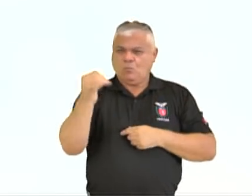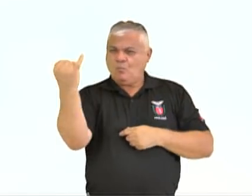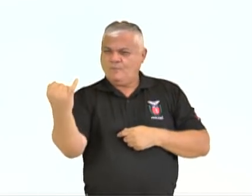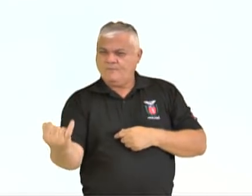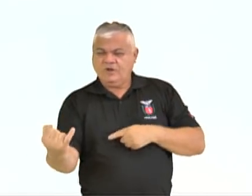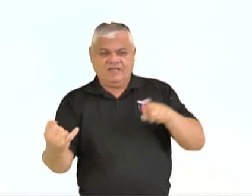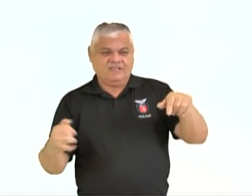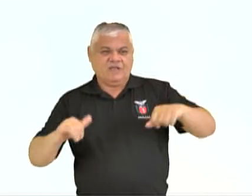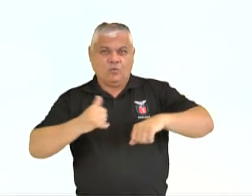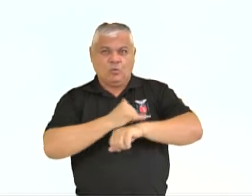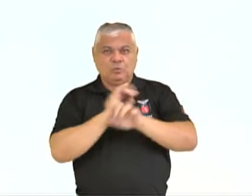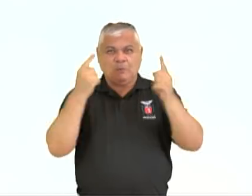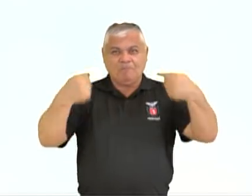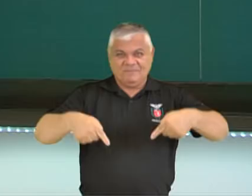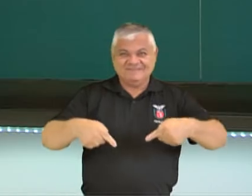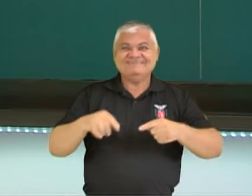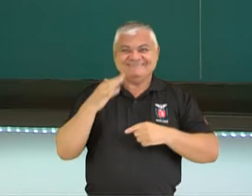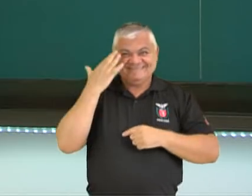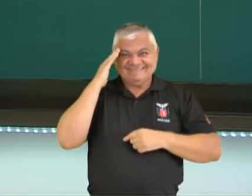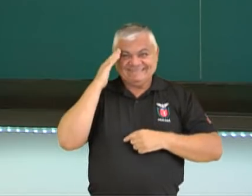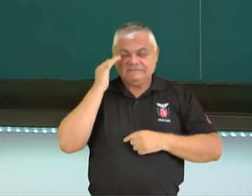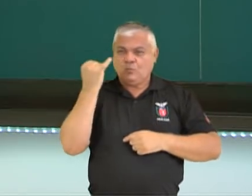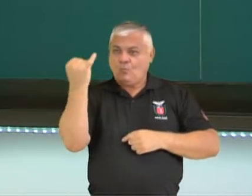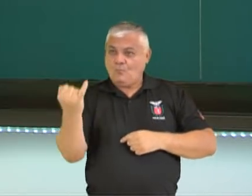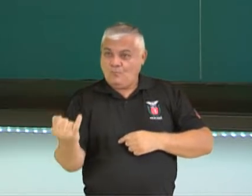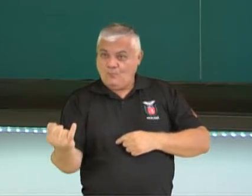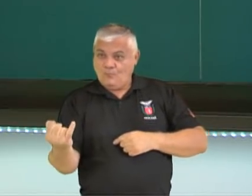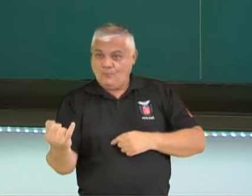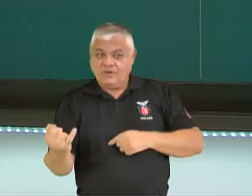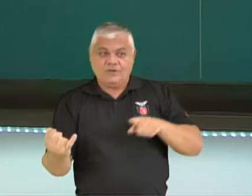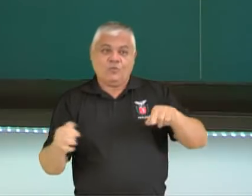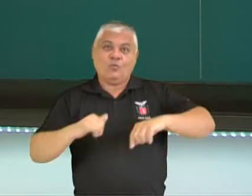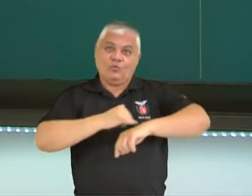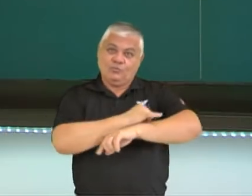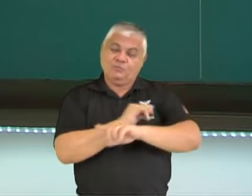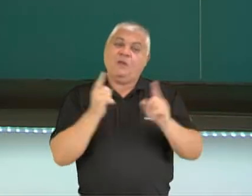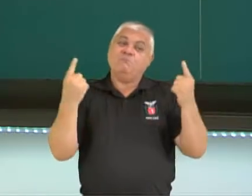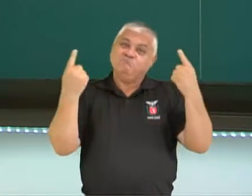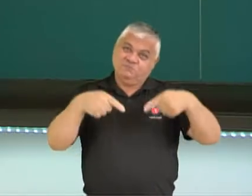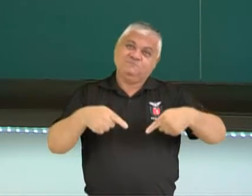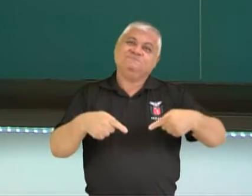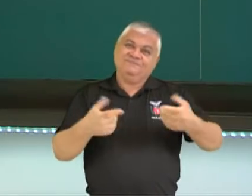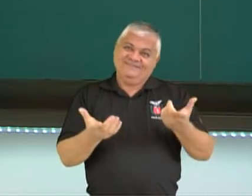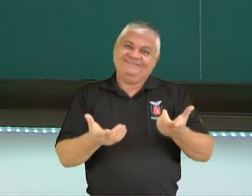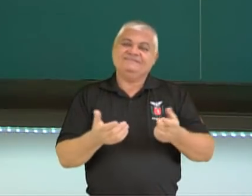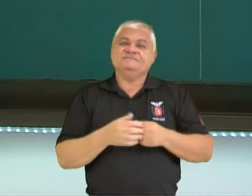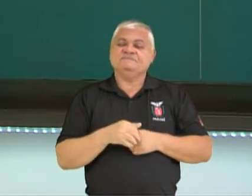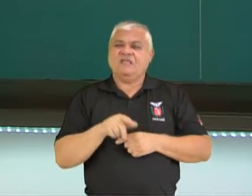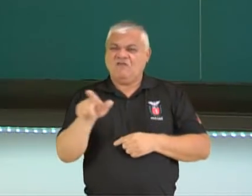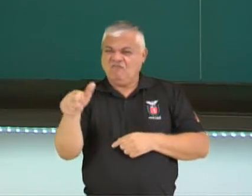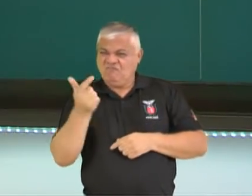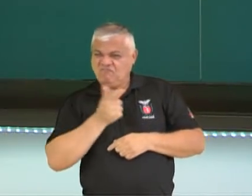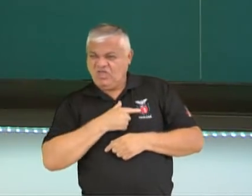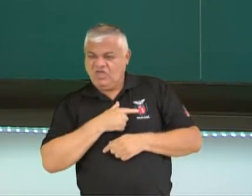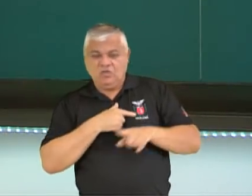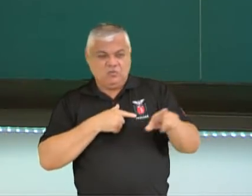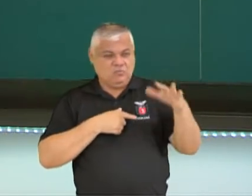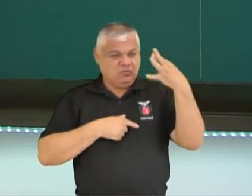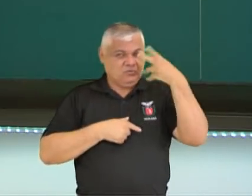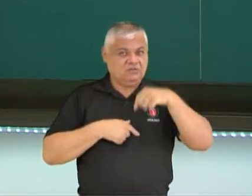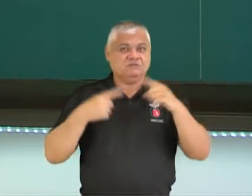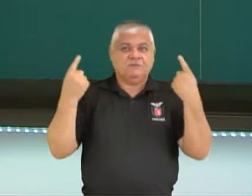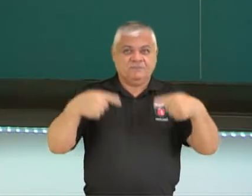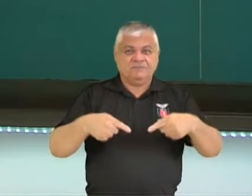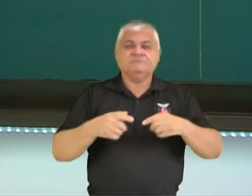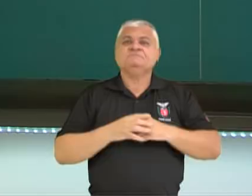magrelo, outro é gordinho. Então, magrelo é um oposto, gordinho outro oposto. Feioso um oposto, bonito